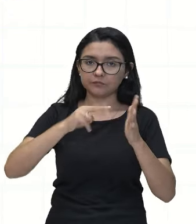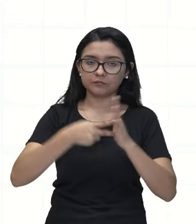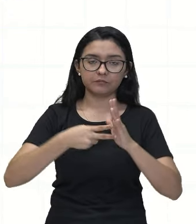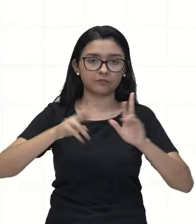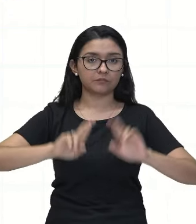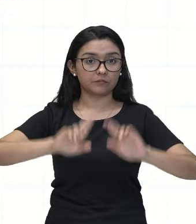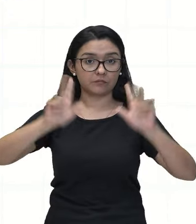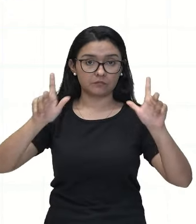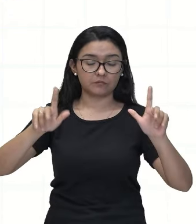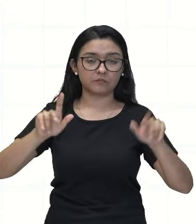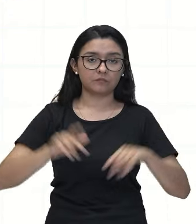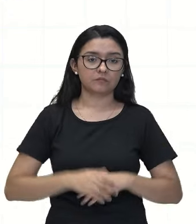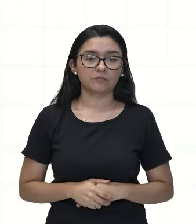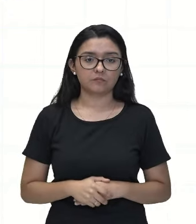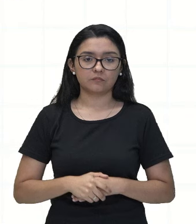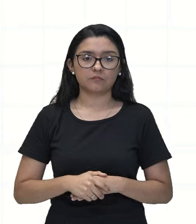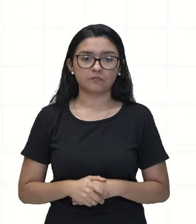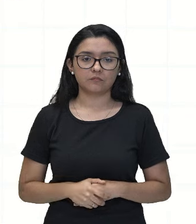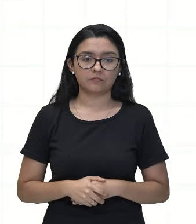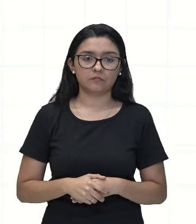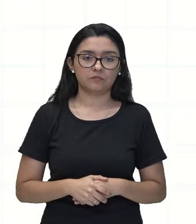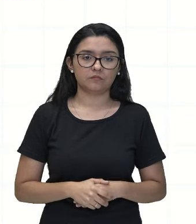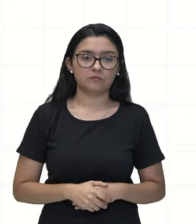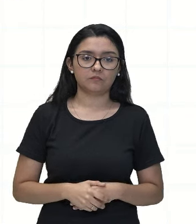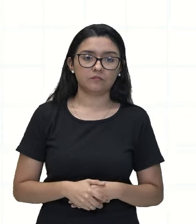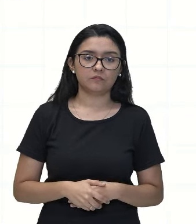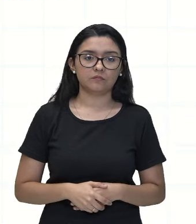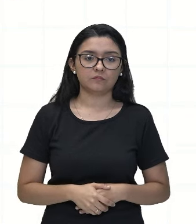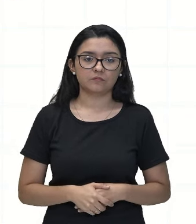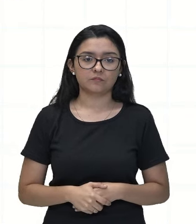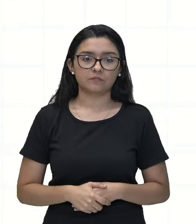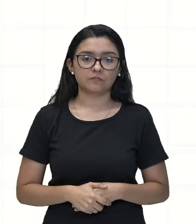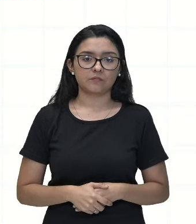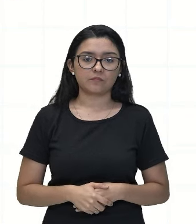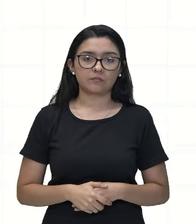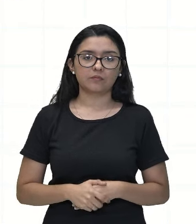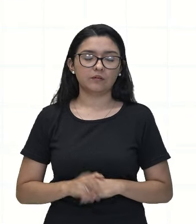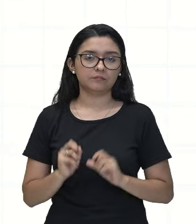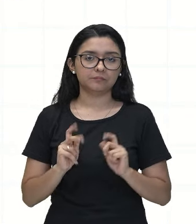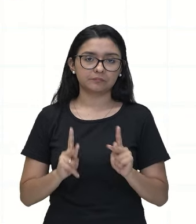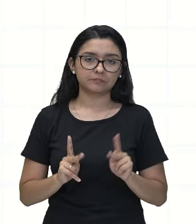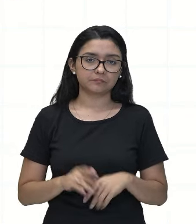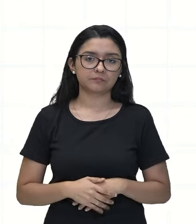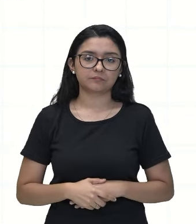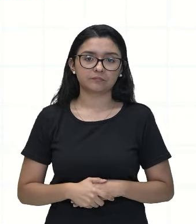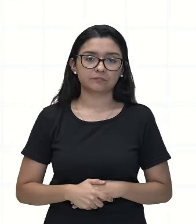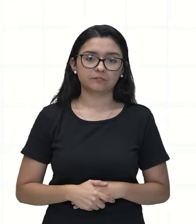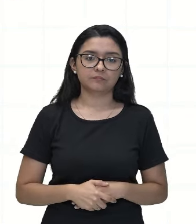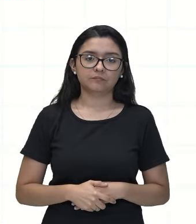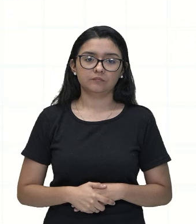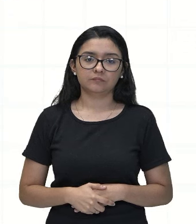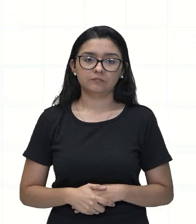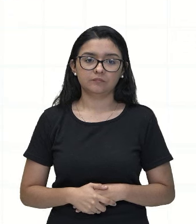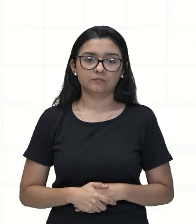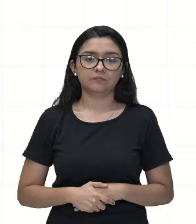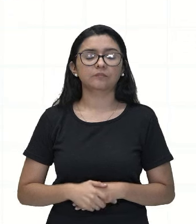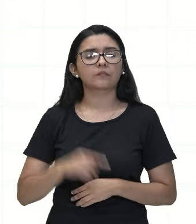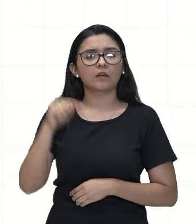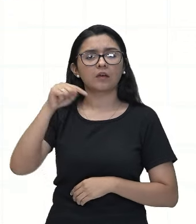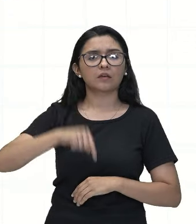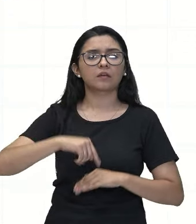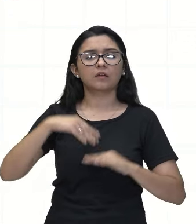ação e aqui não verbo faz 10 anos indica tempo decorrido ok Aqui onde trabalho chove